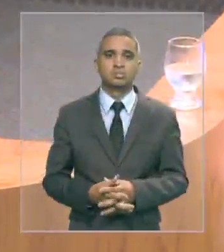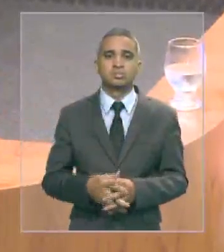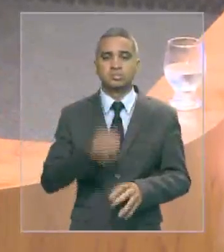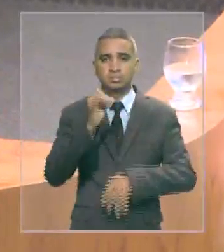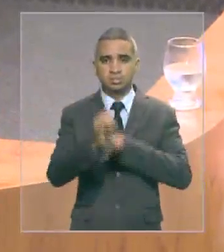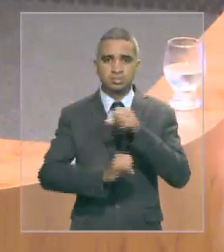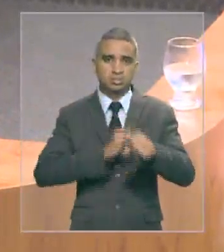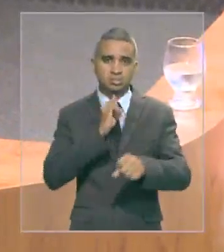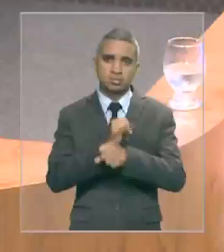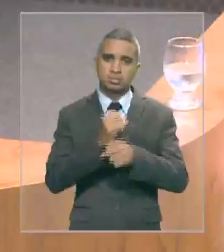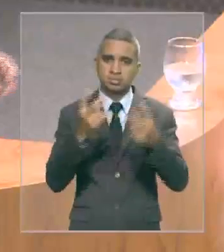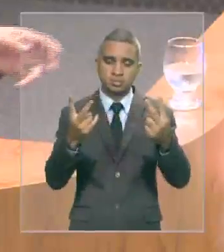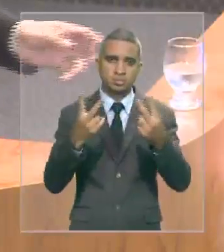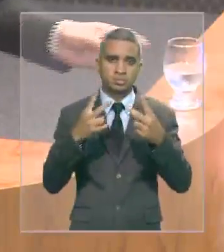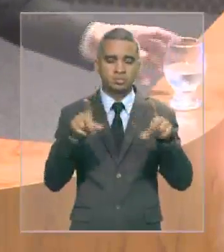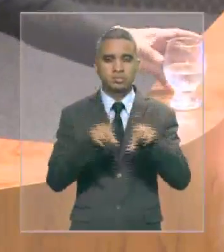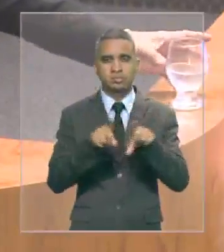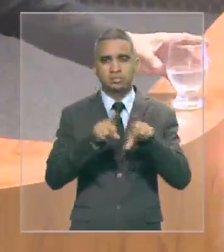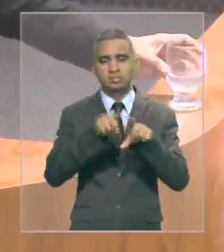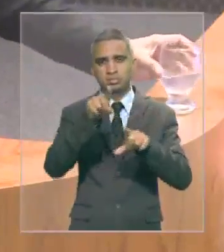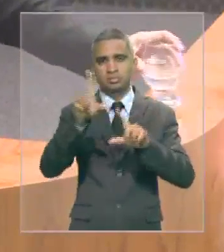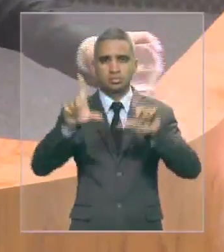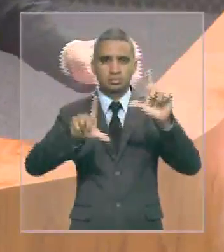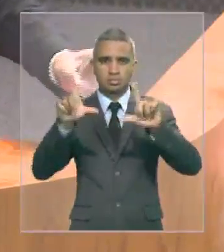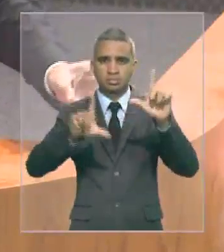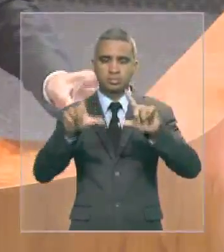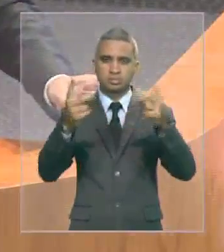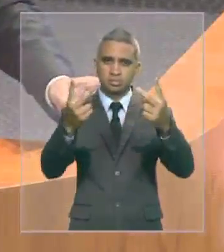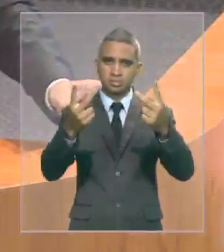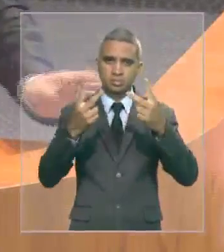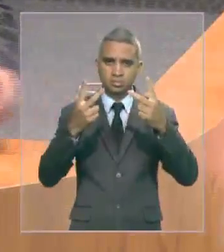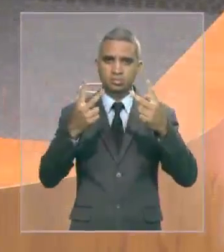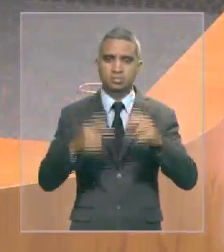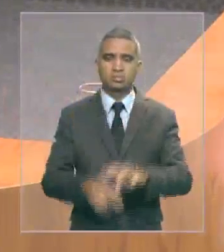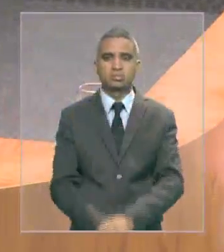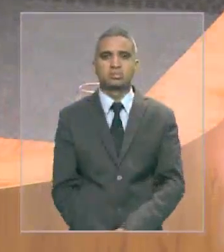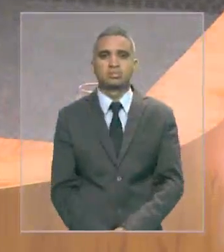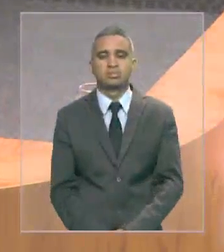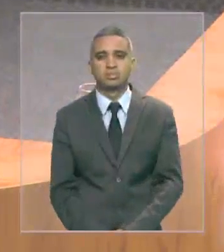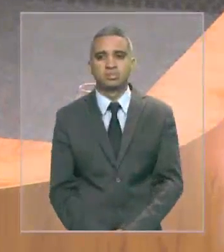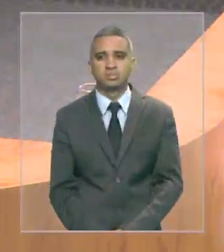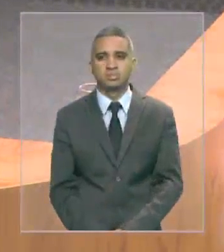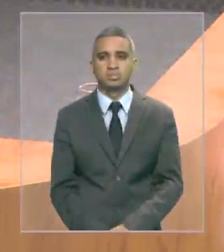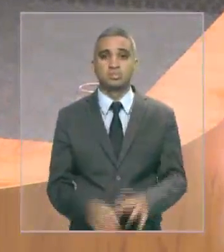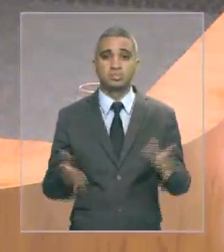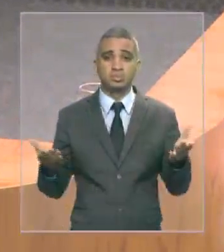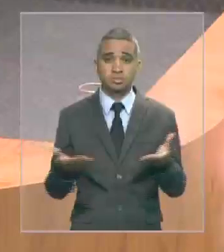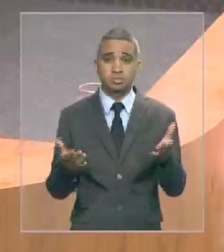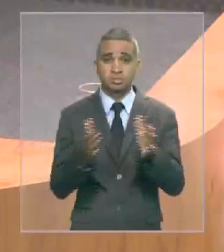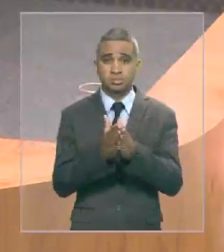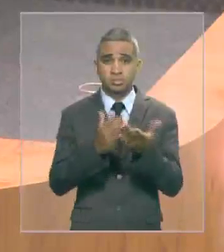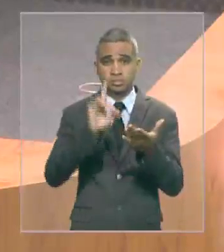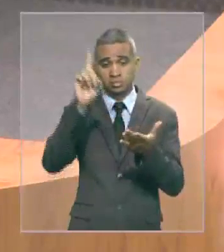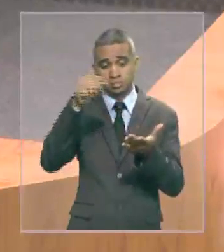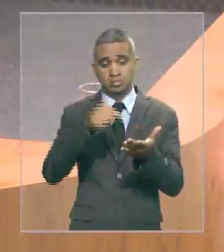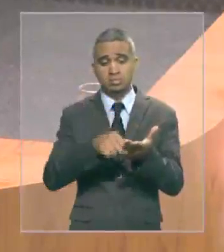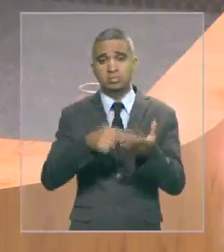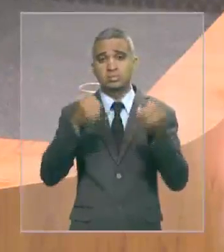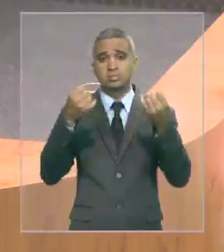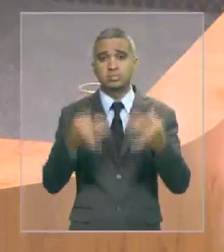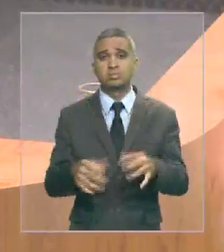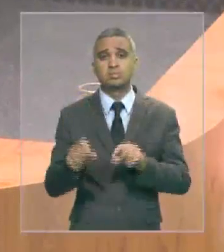internautas, telespectadores que nos acompanham através da TV Assembleia. Palavra do Senhor de hoje, verdadeiramente